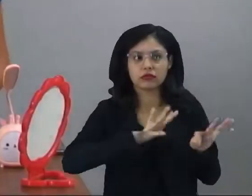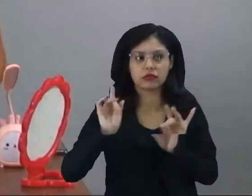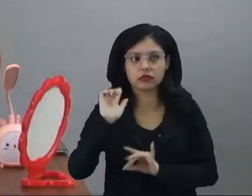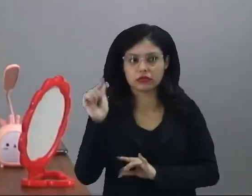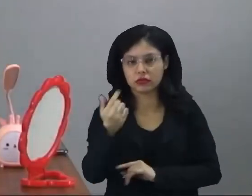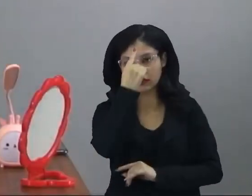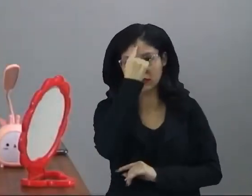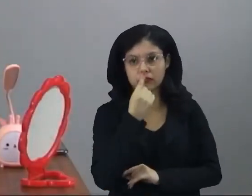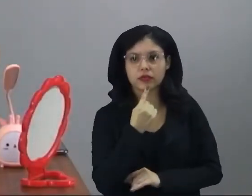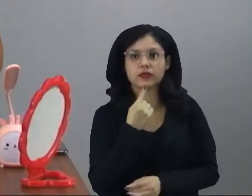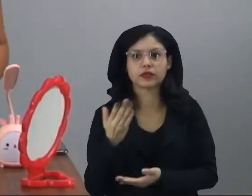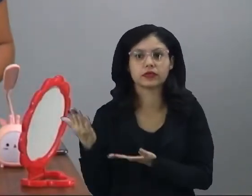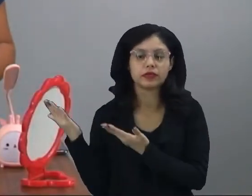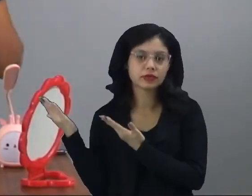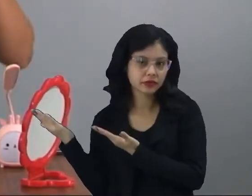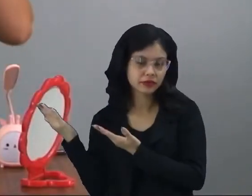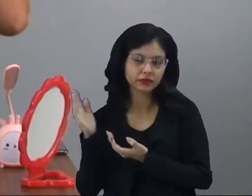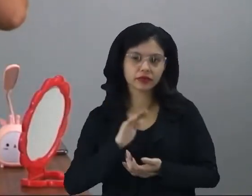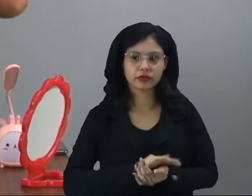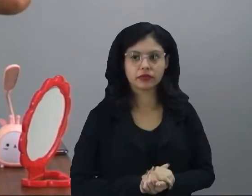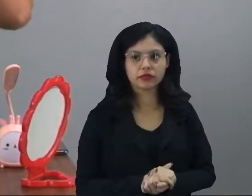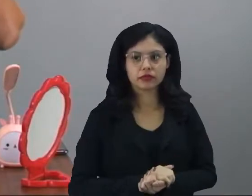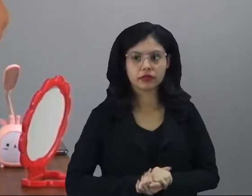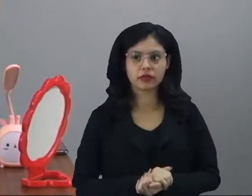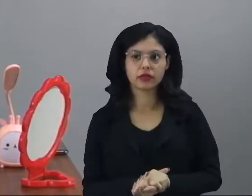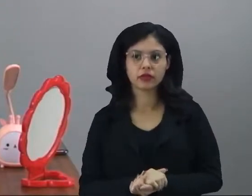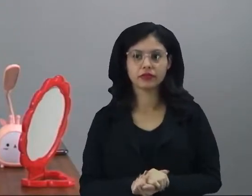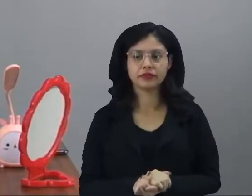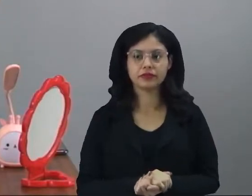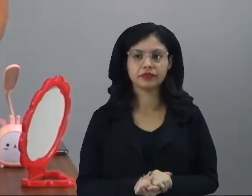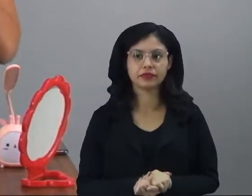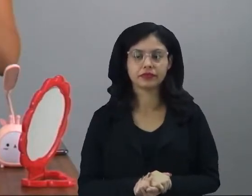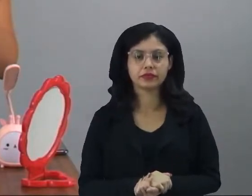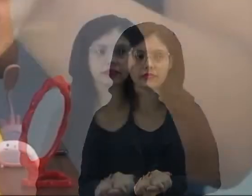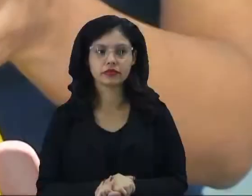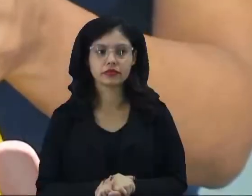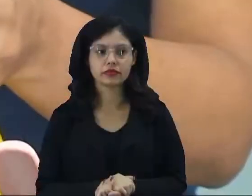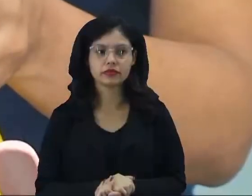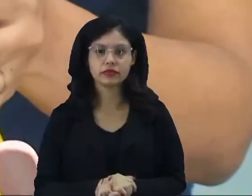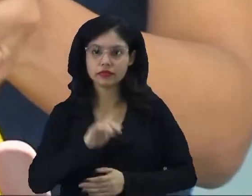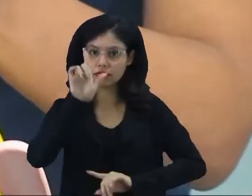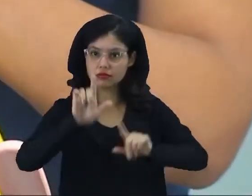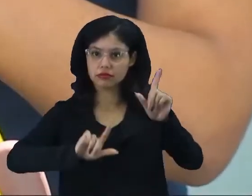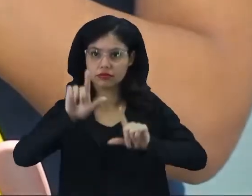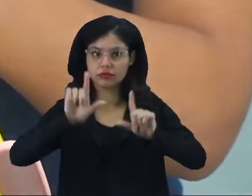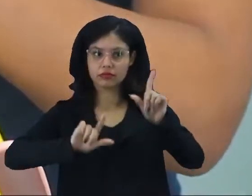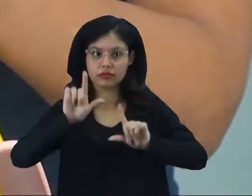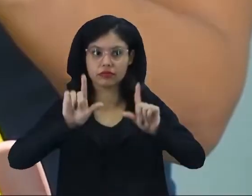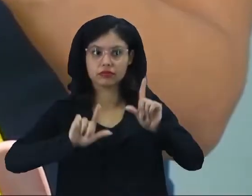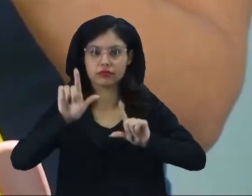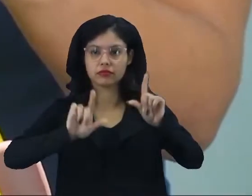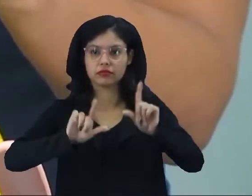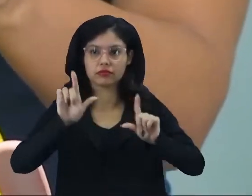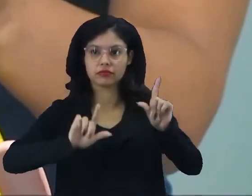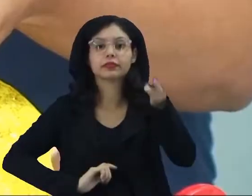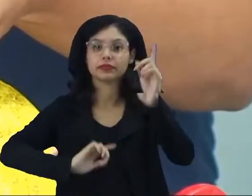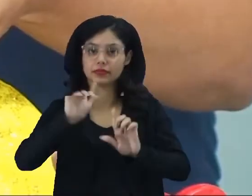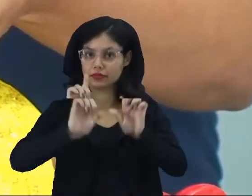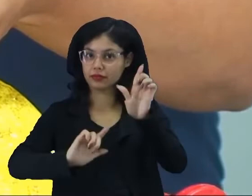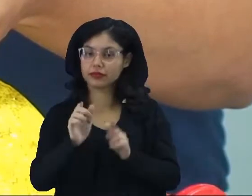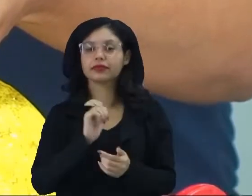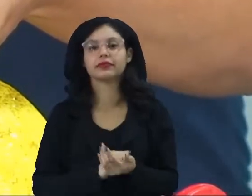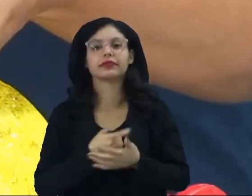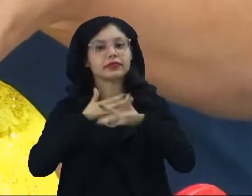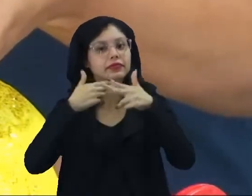outra imagem. Vê se você consegue ver aqui. É uma TV, olha só. A TV é